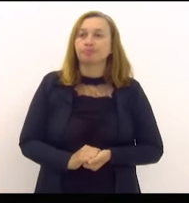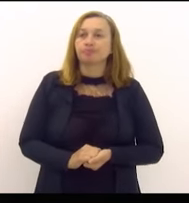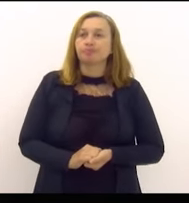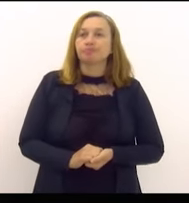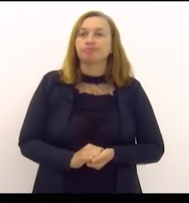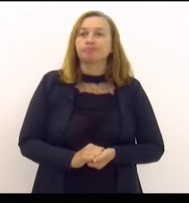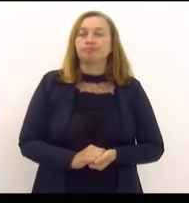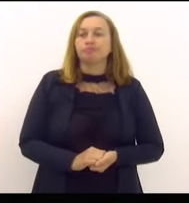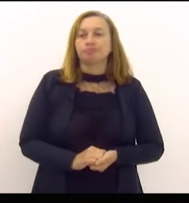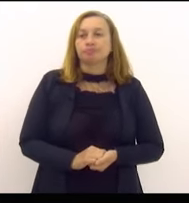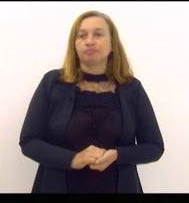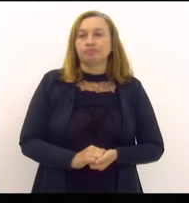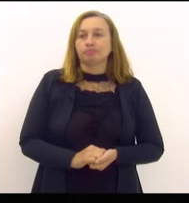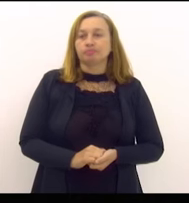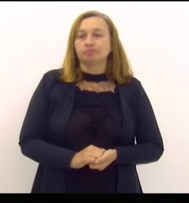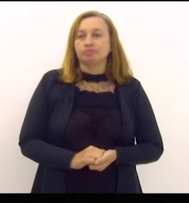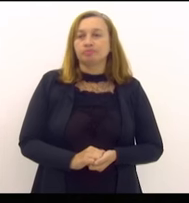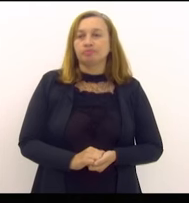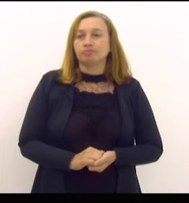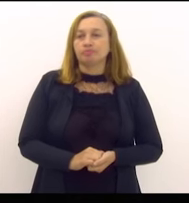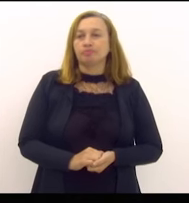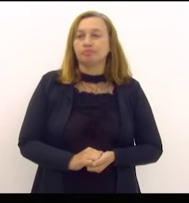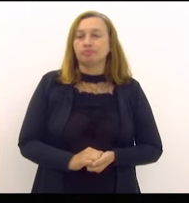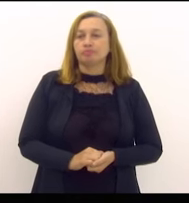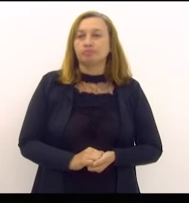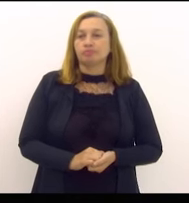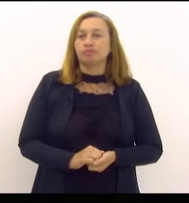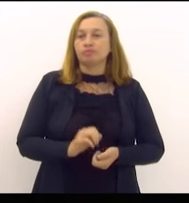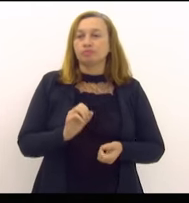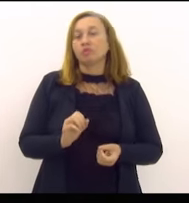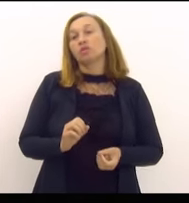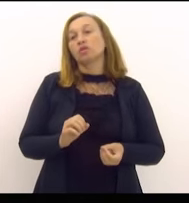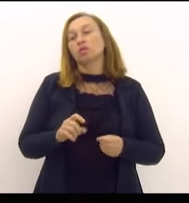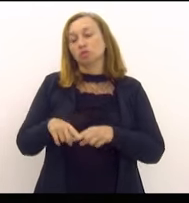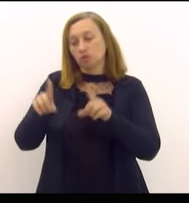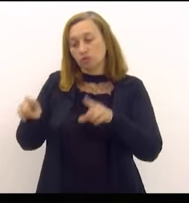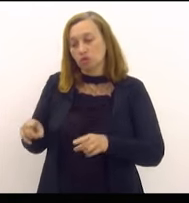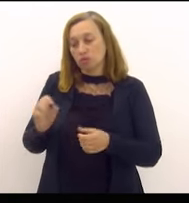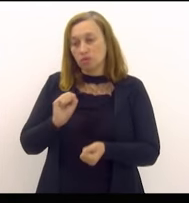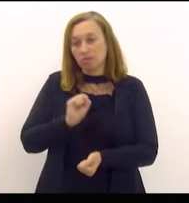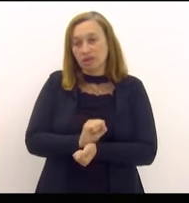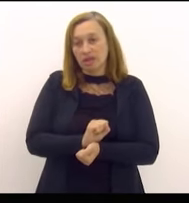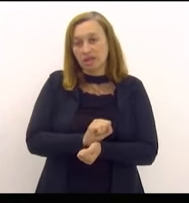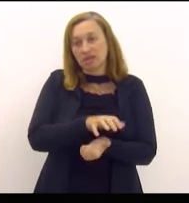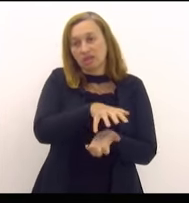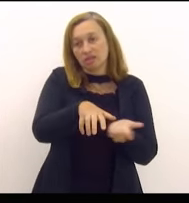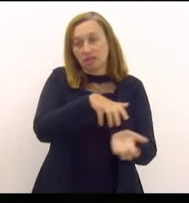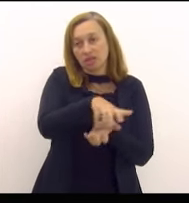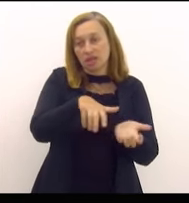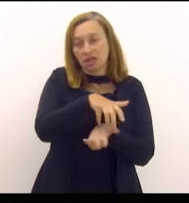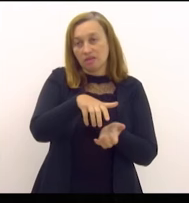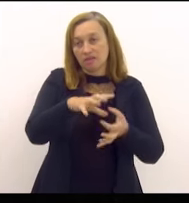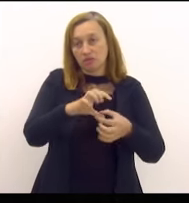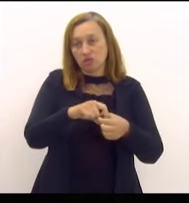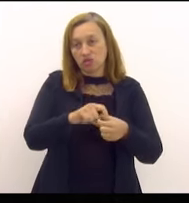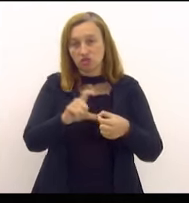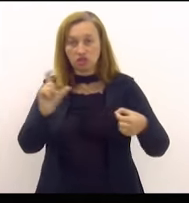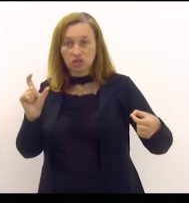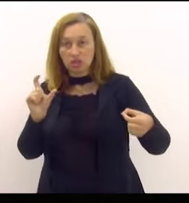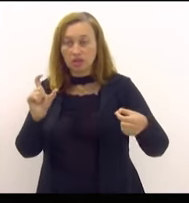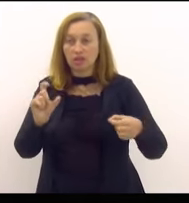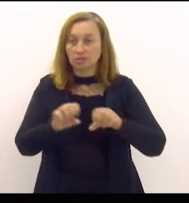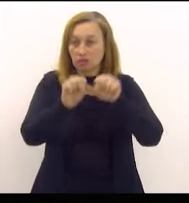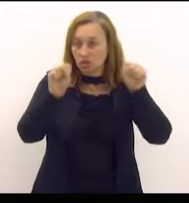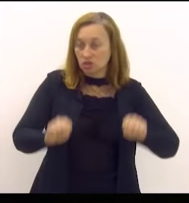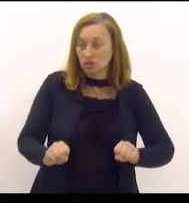solução dada para esses tutores foi a paralisação e, com isso, eles foram praticamente desligados do sistema.